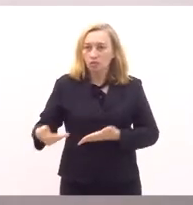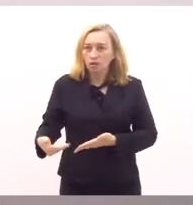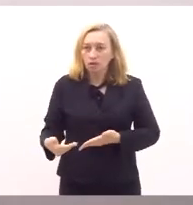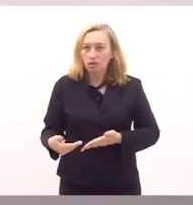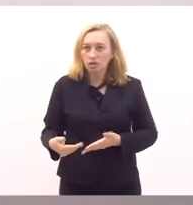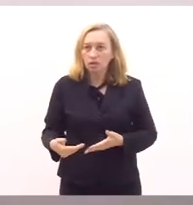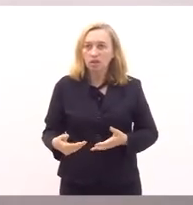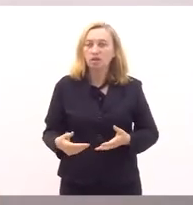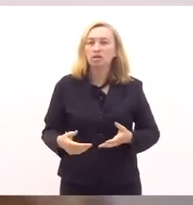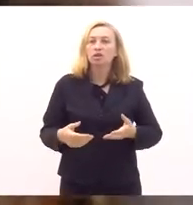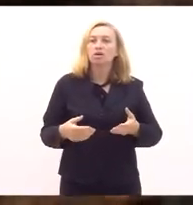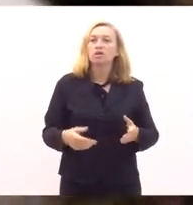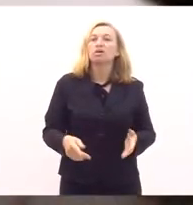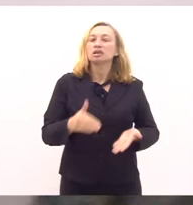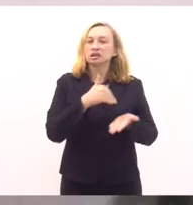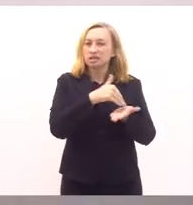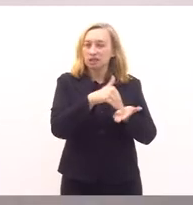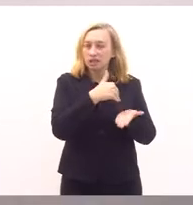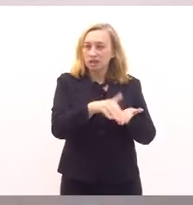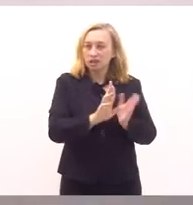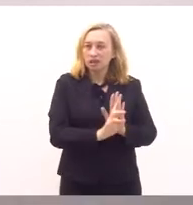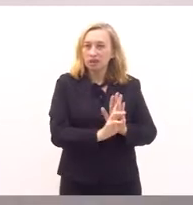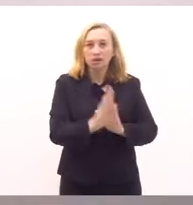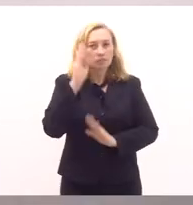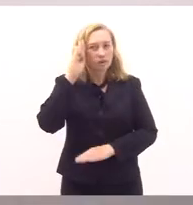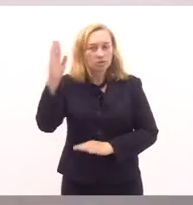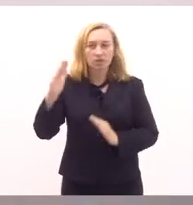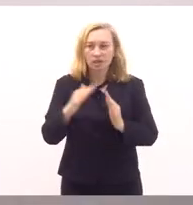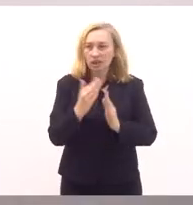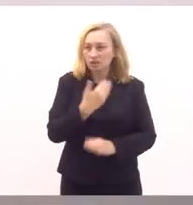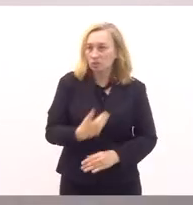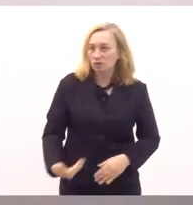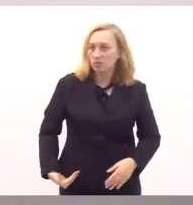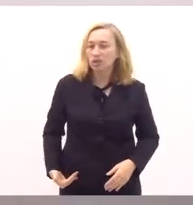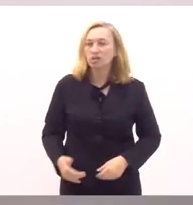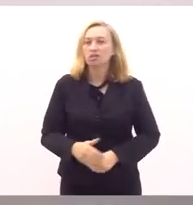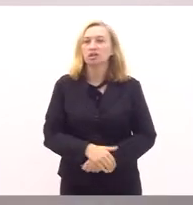das secretarias, principalmente da Casa Civil,